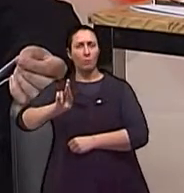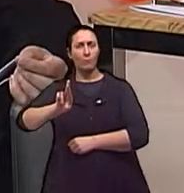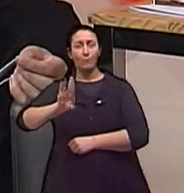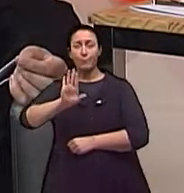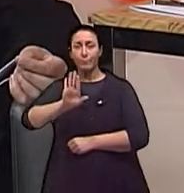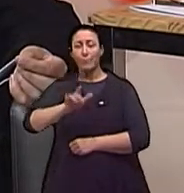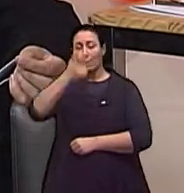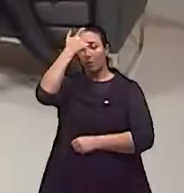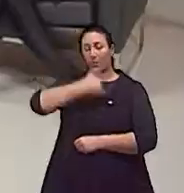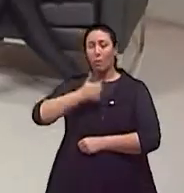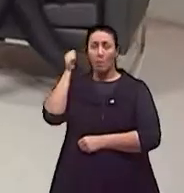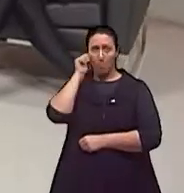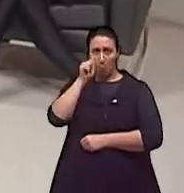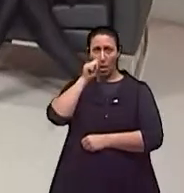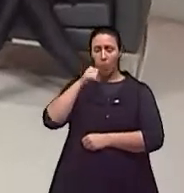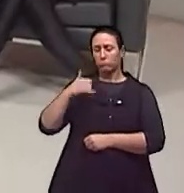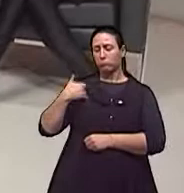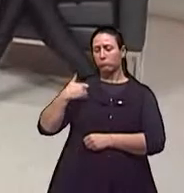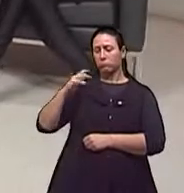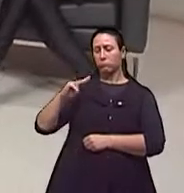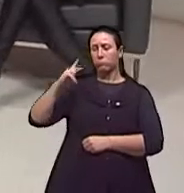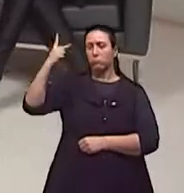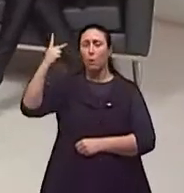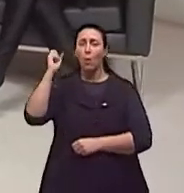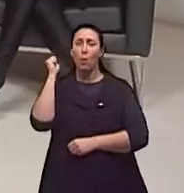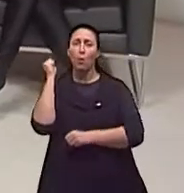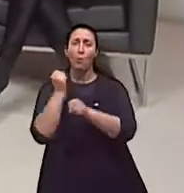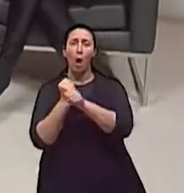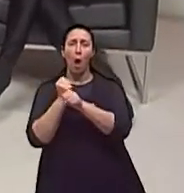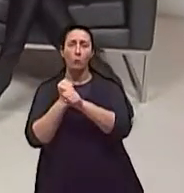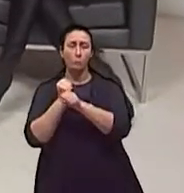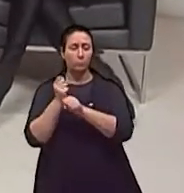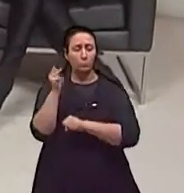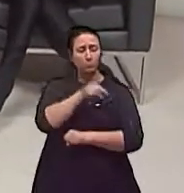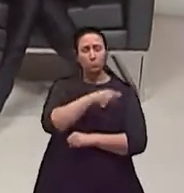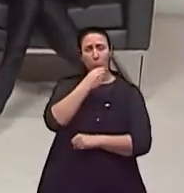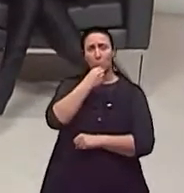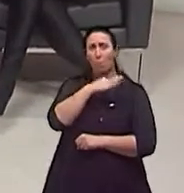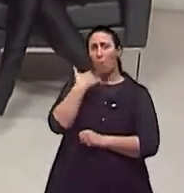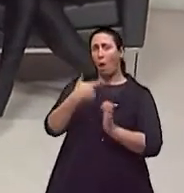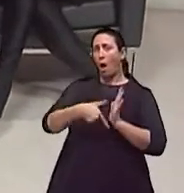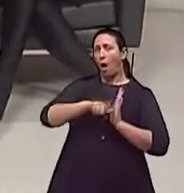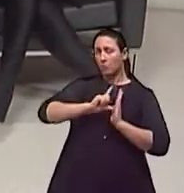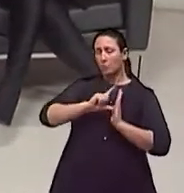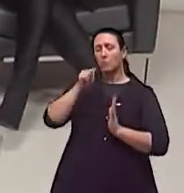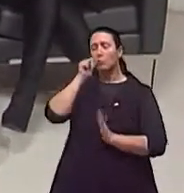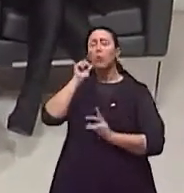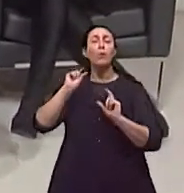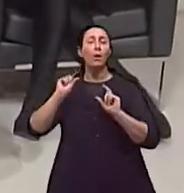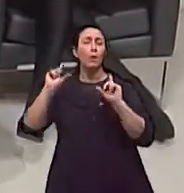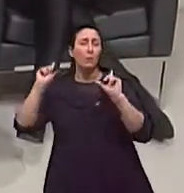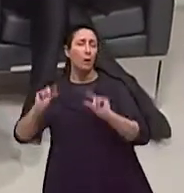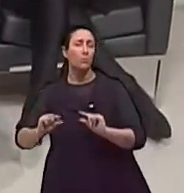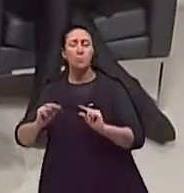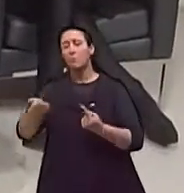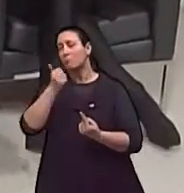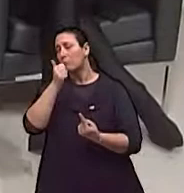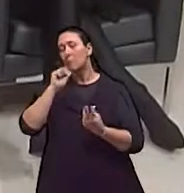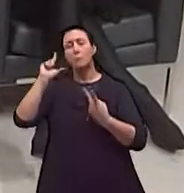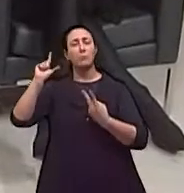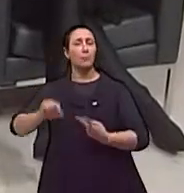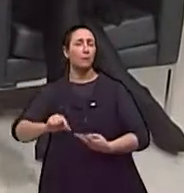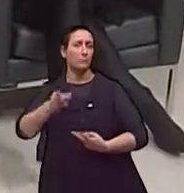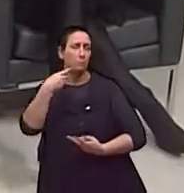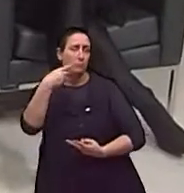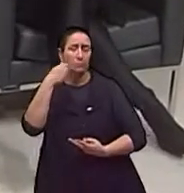que o gaúcho ela bebe menos Ela fuma menos ela se arrisca menos ela se estressava menos Porque será